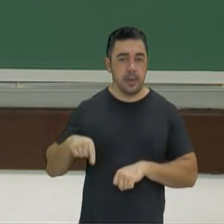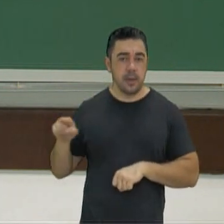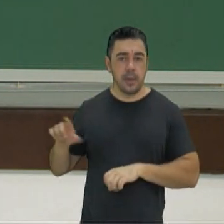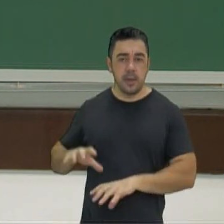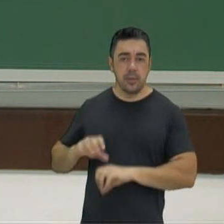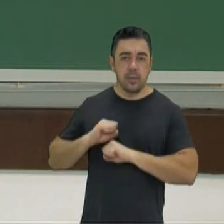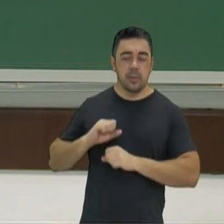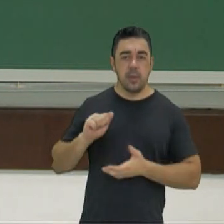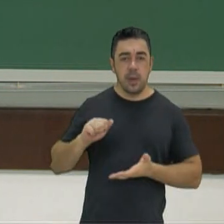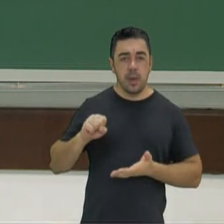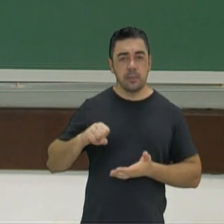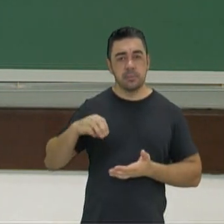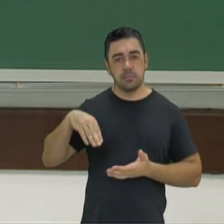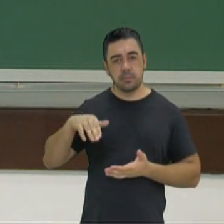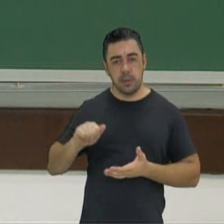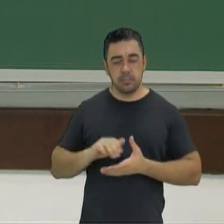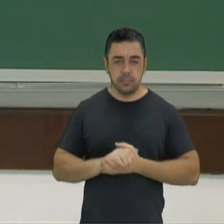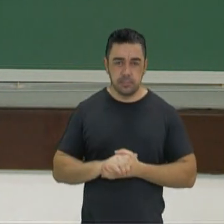das pessoas que já têm.